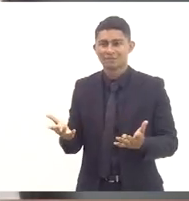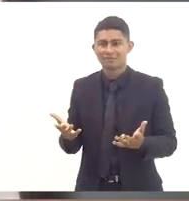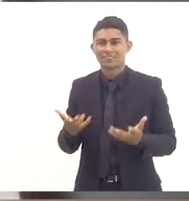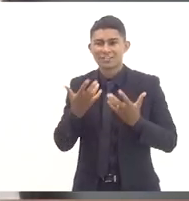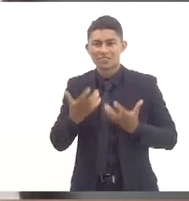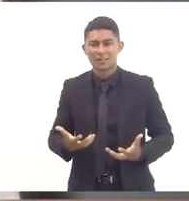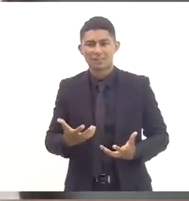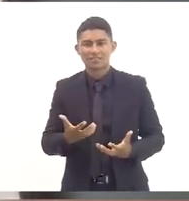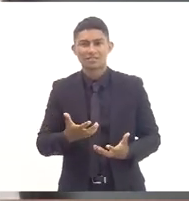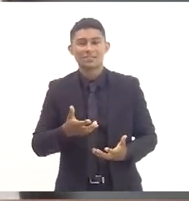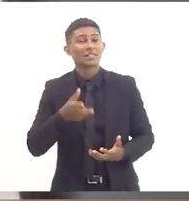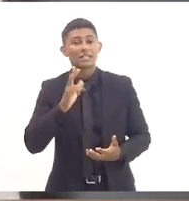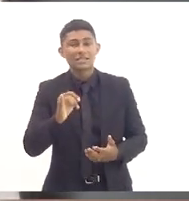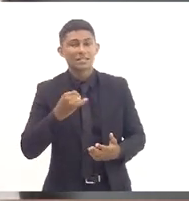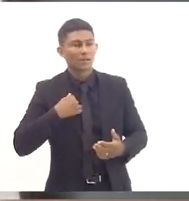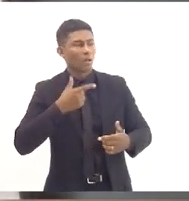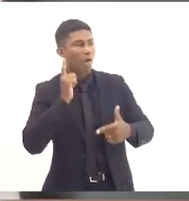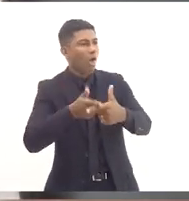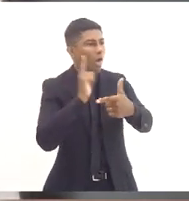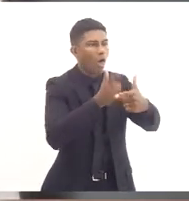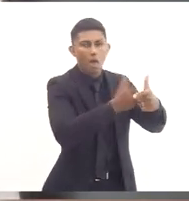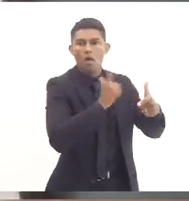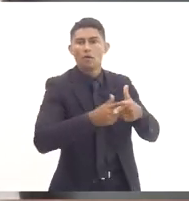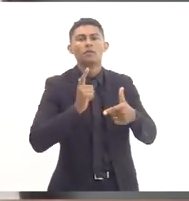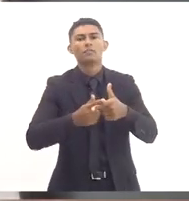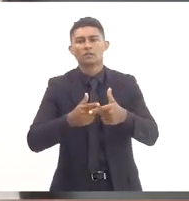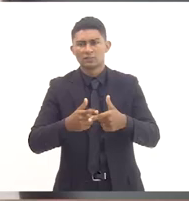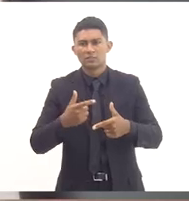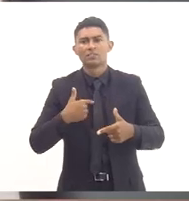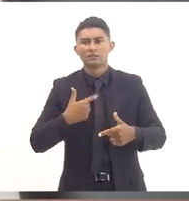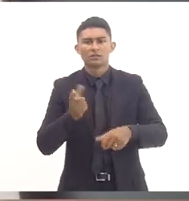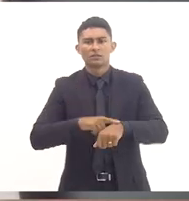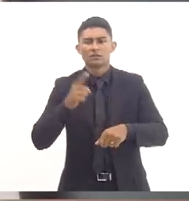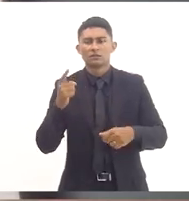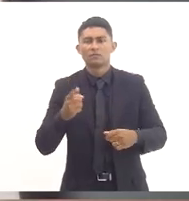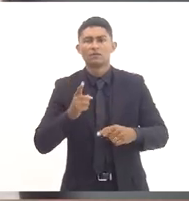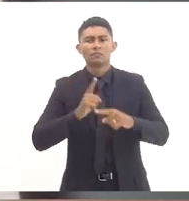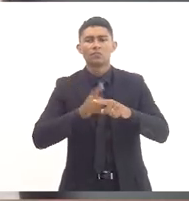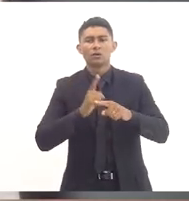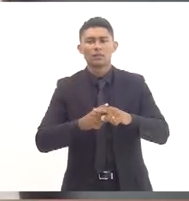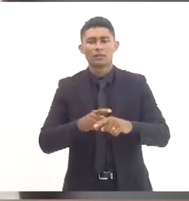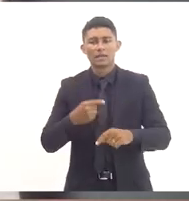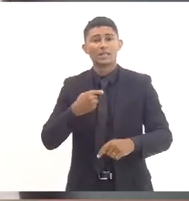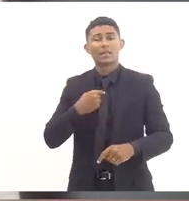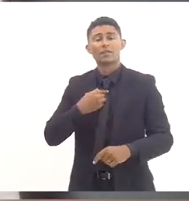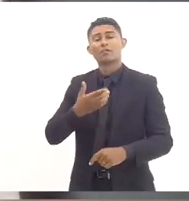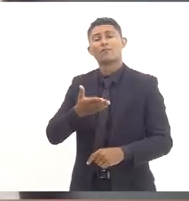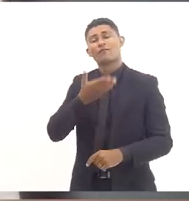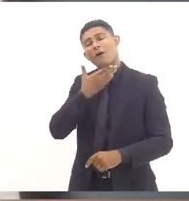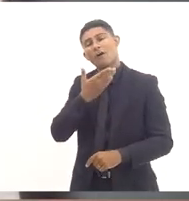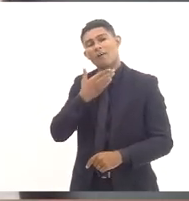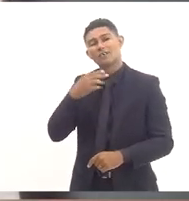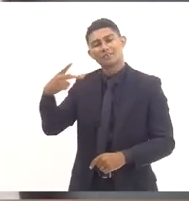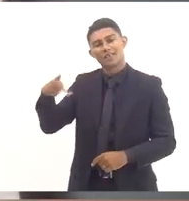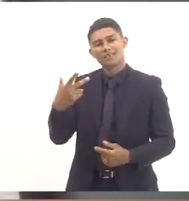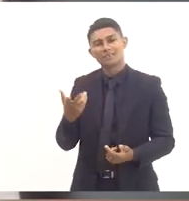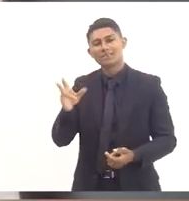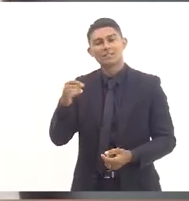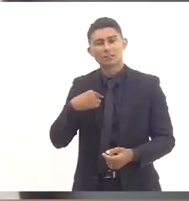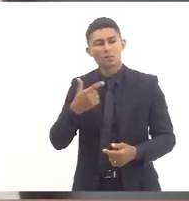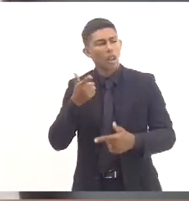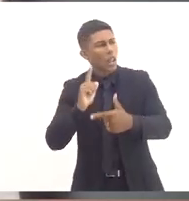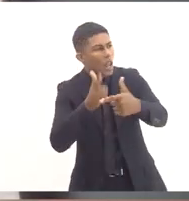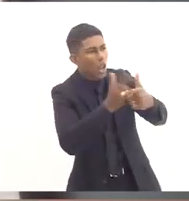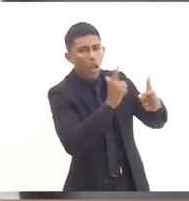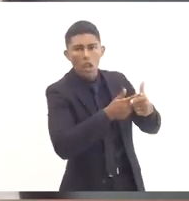menos mas se eu tiver que Brilham obrigar né porque assim eu principalmente por ele porque eu sou a voz dele então se eu não brigar por ele